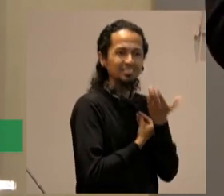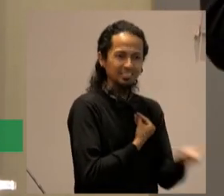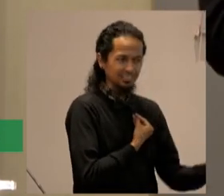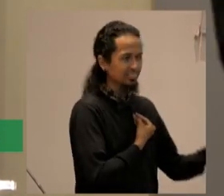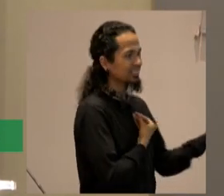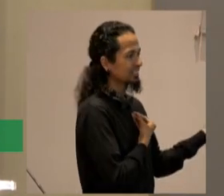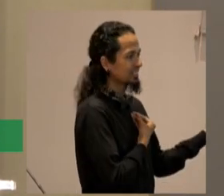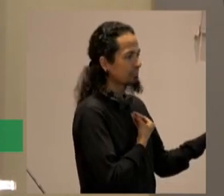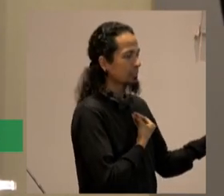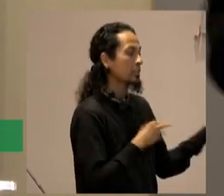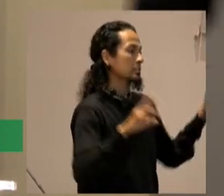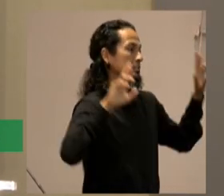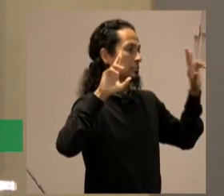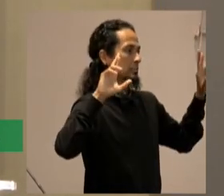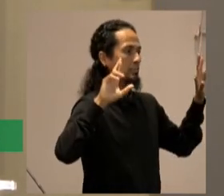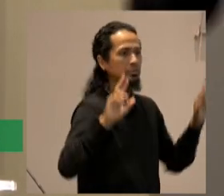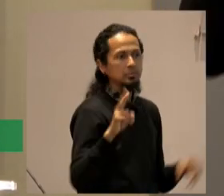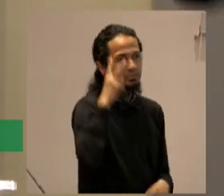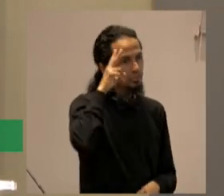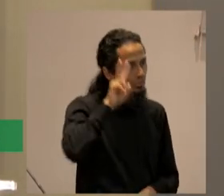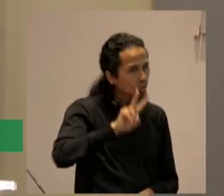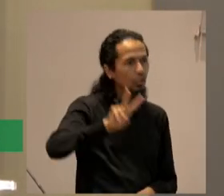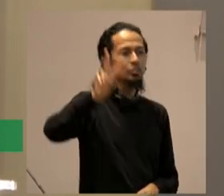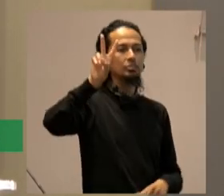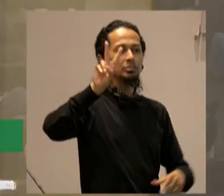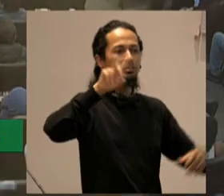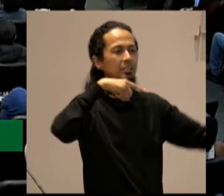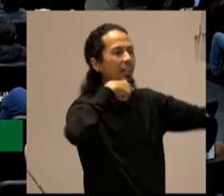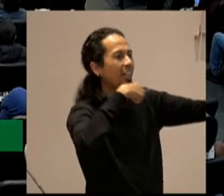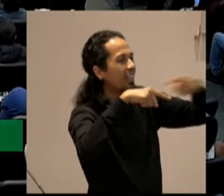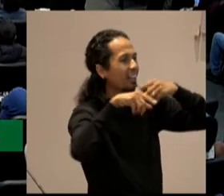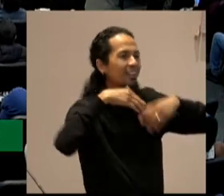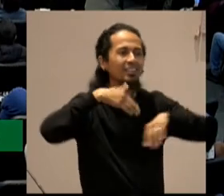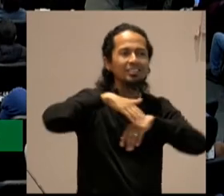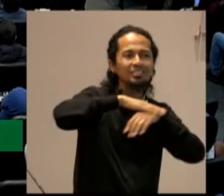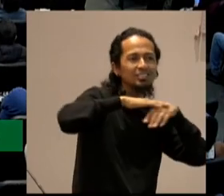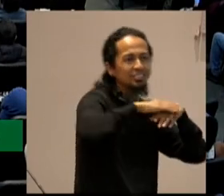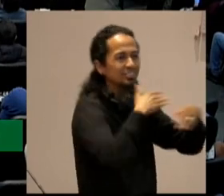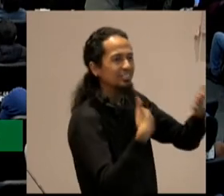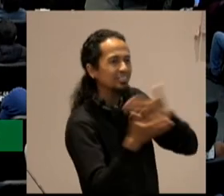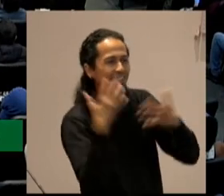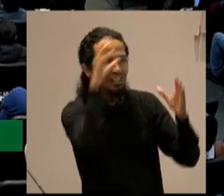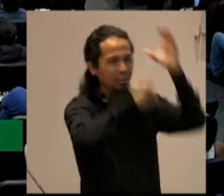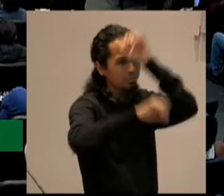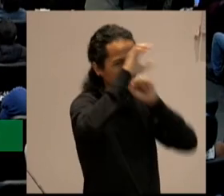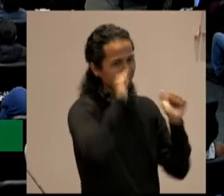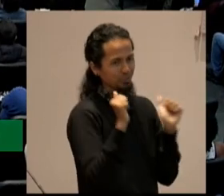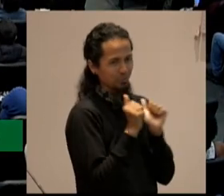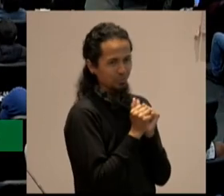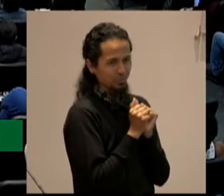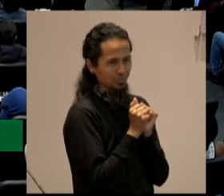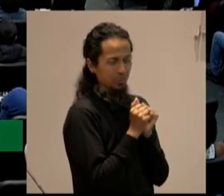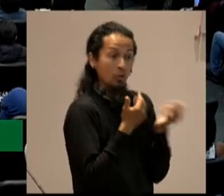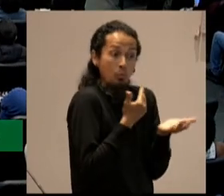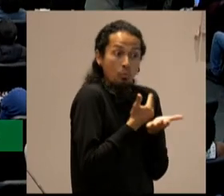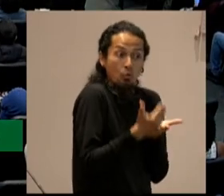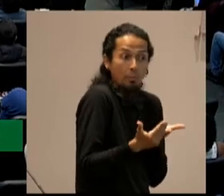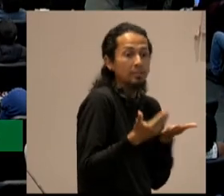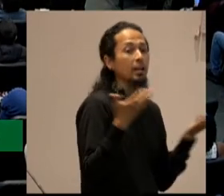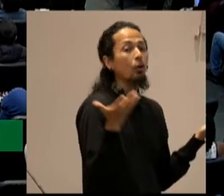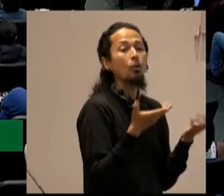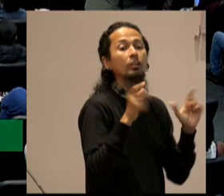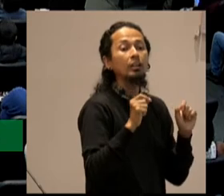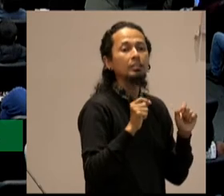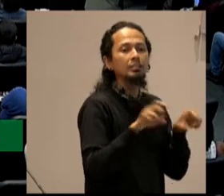sejam assim, 2 dias de muitas trocas e aprendizados. Dito isso, vamos iniciar então a composição da mesa